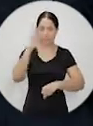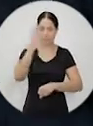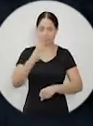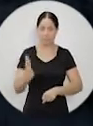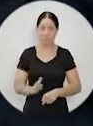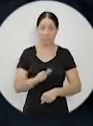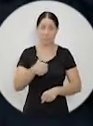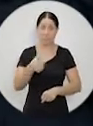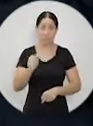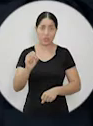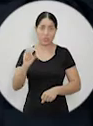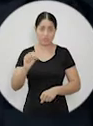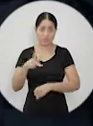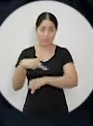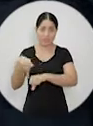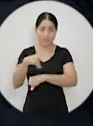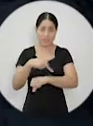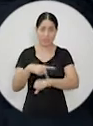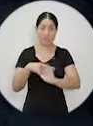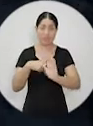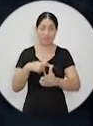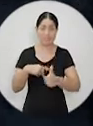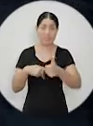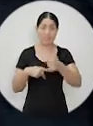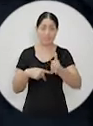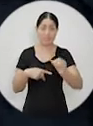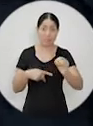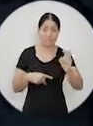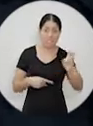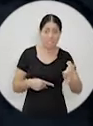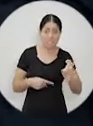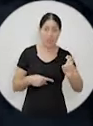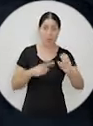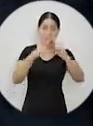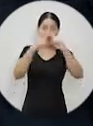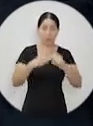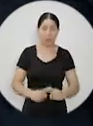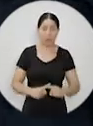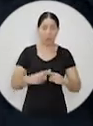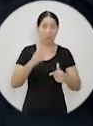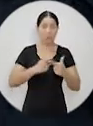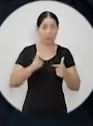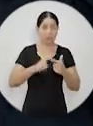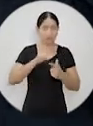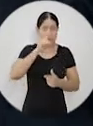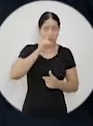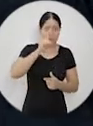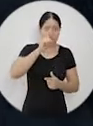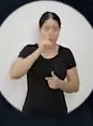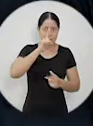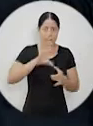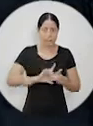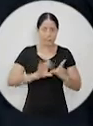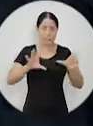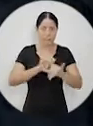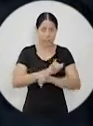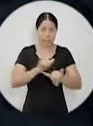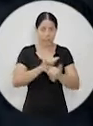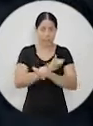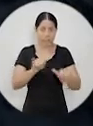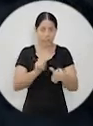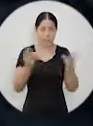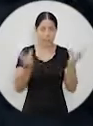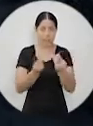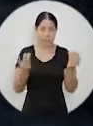lista mundial de 180 países, está na posição 105 em risco à liberdade de imprensa, em qualidade, né,